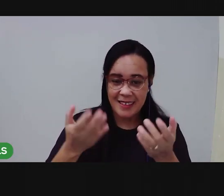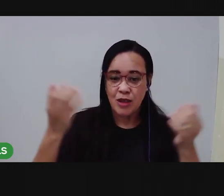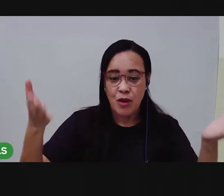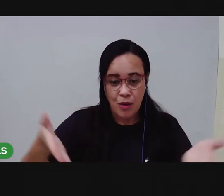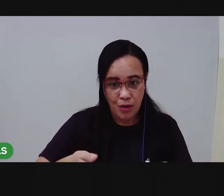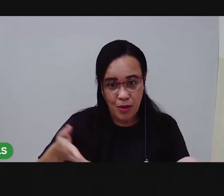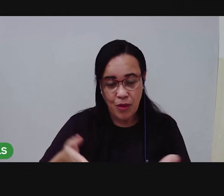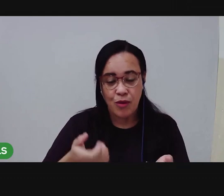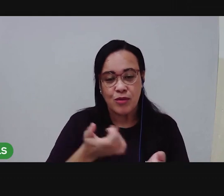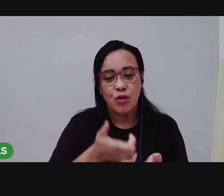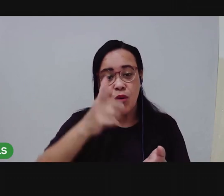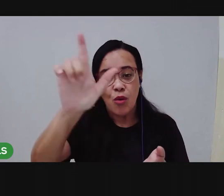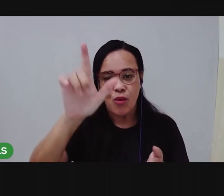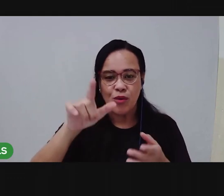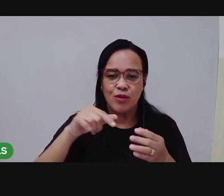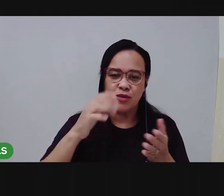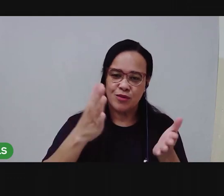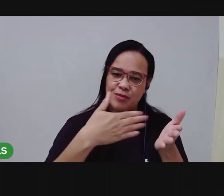trouxe outro livro.